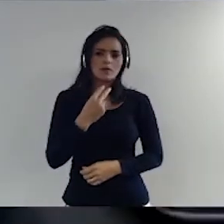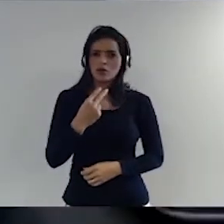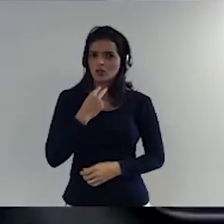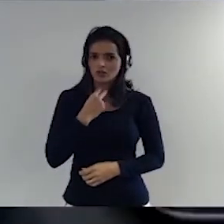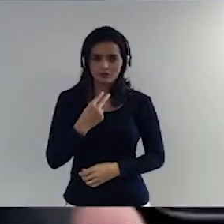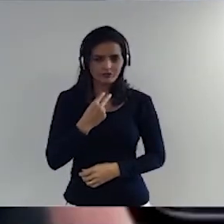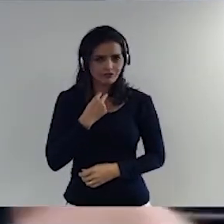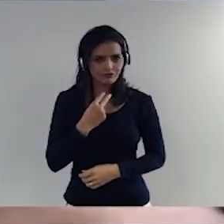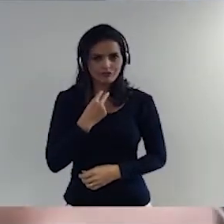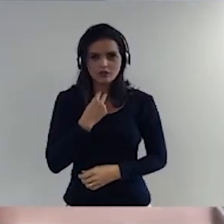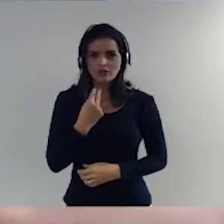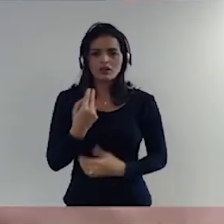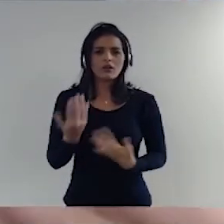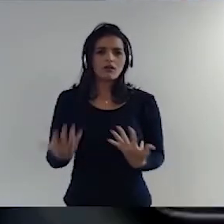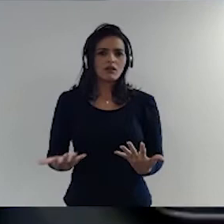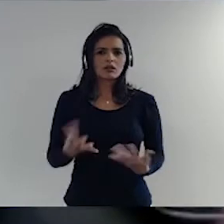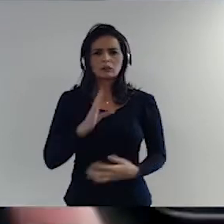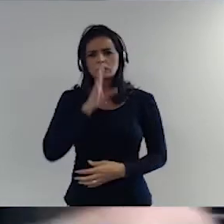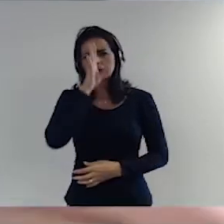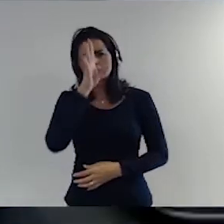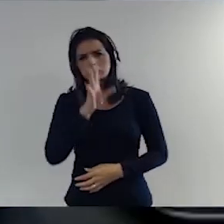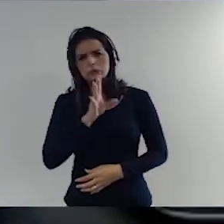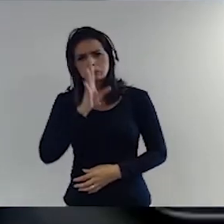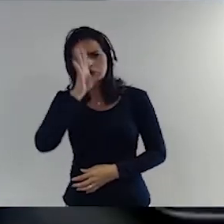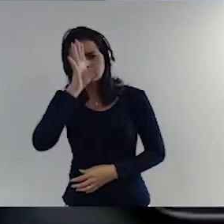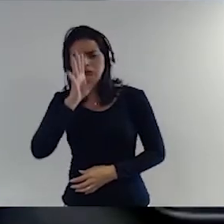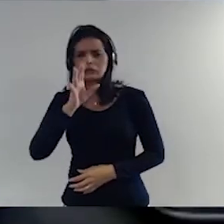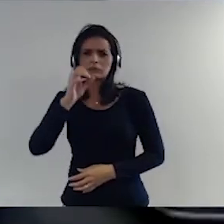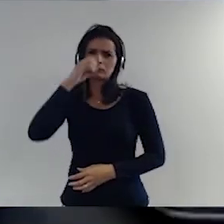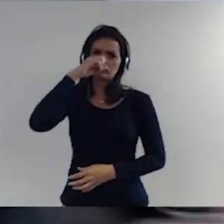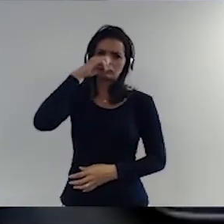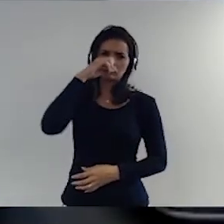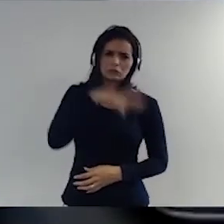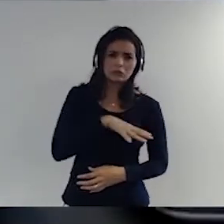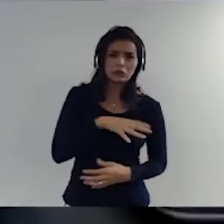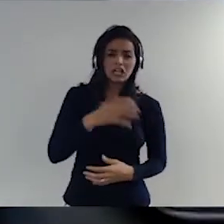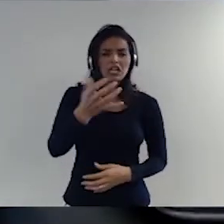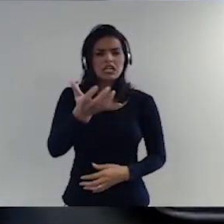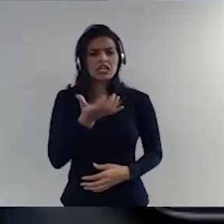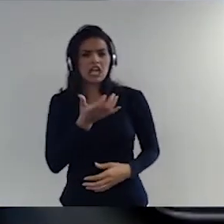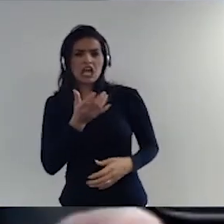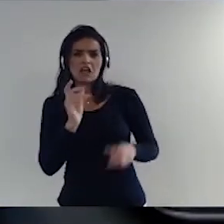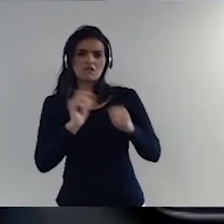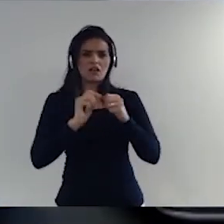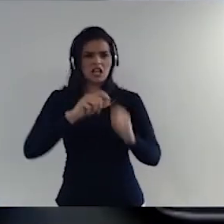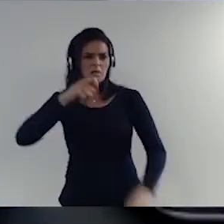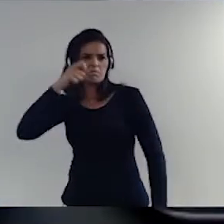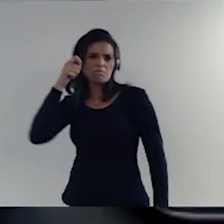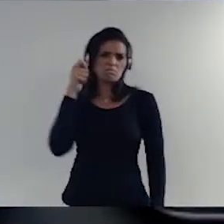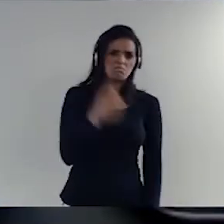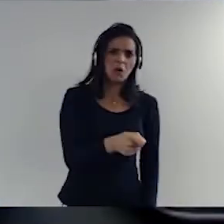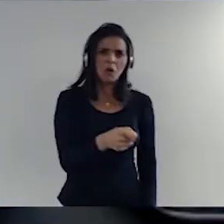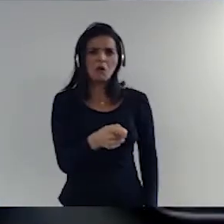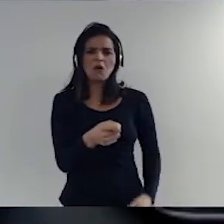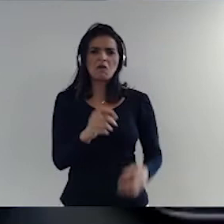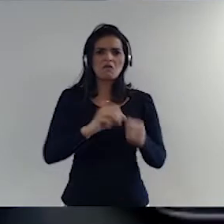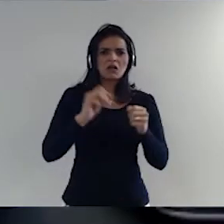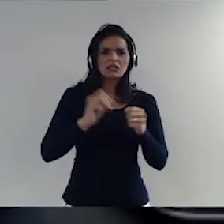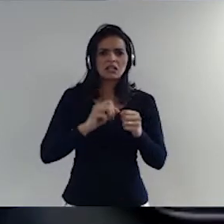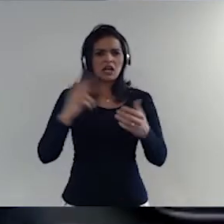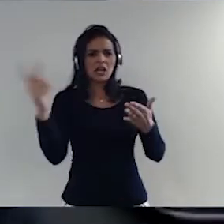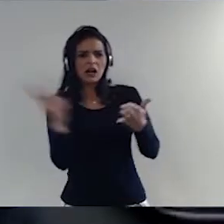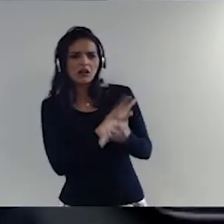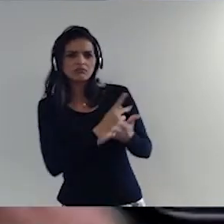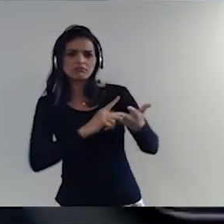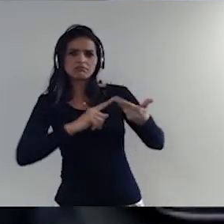sair a toda maneira impulsiva pretendendo impor a realização de atos